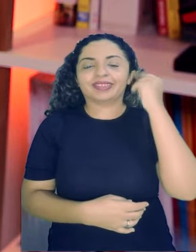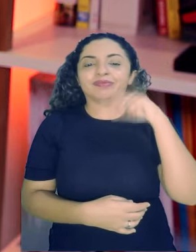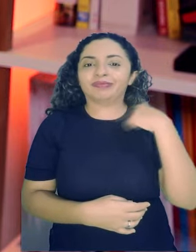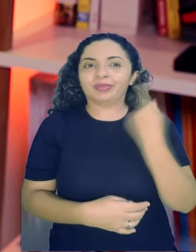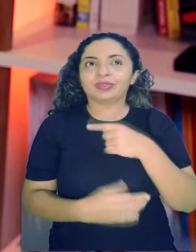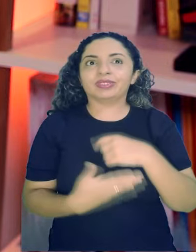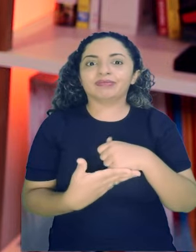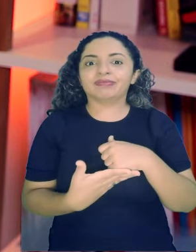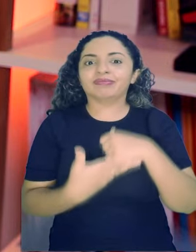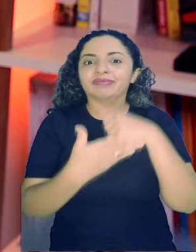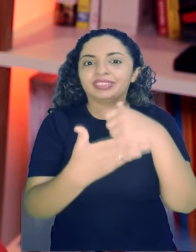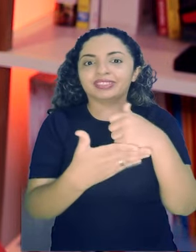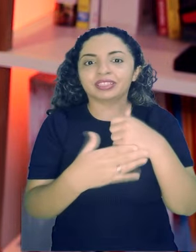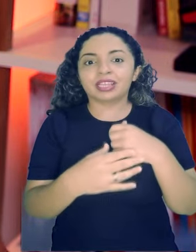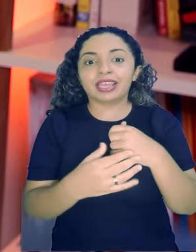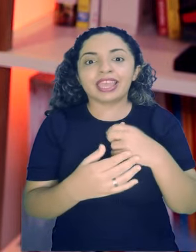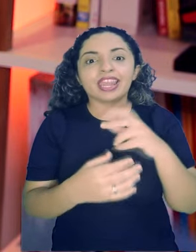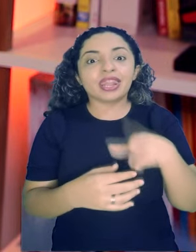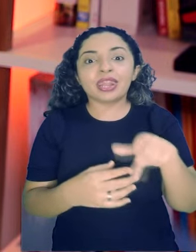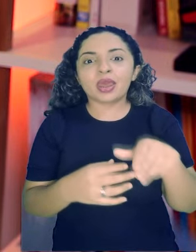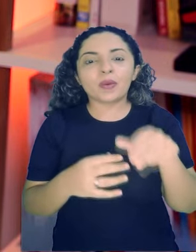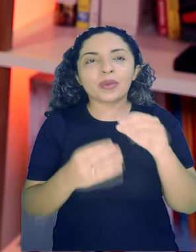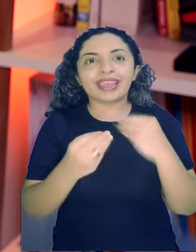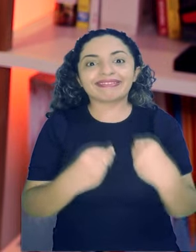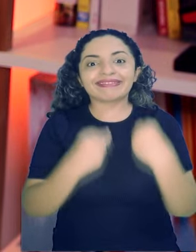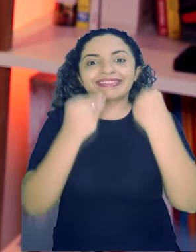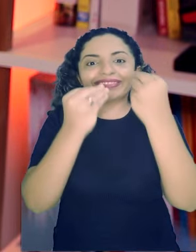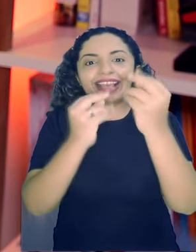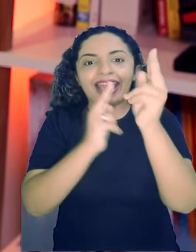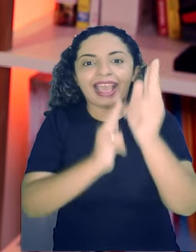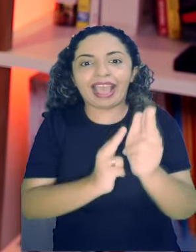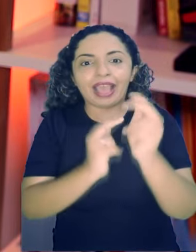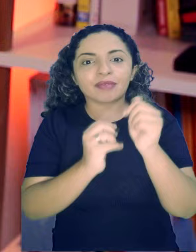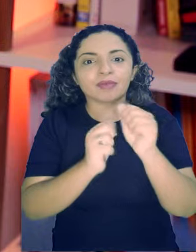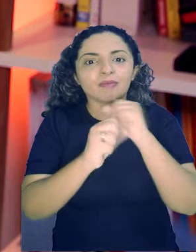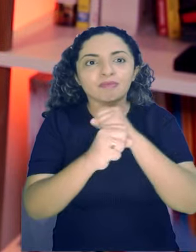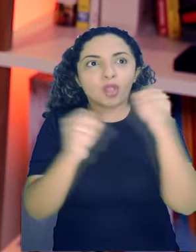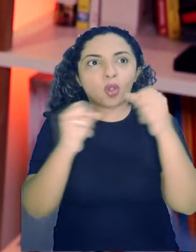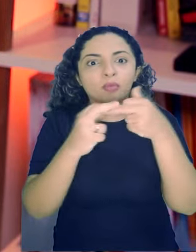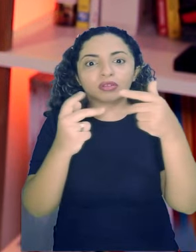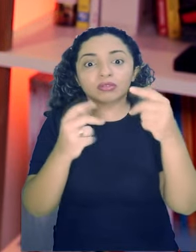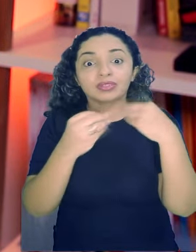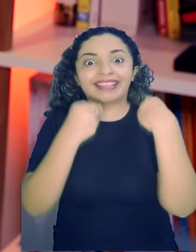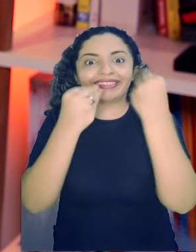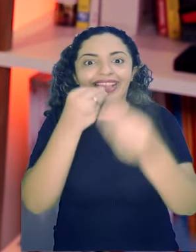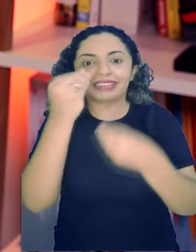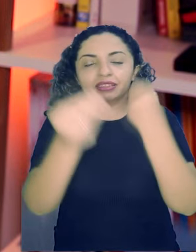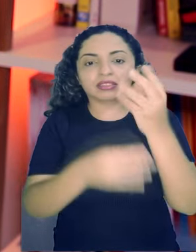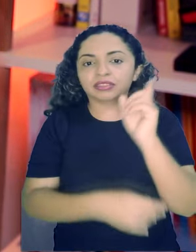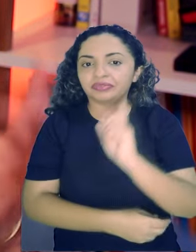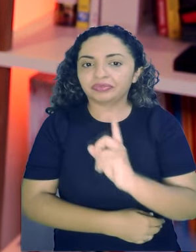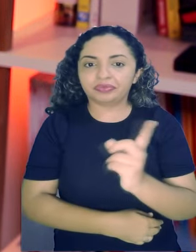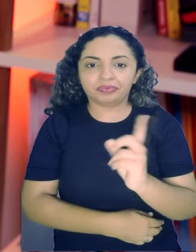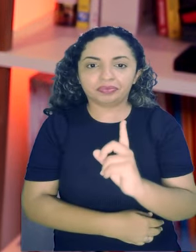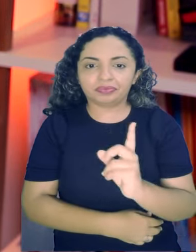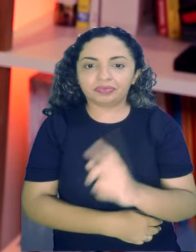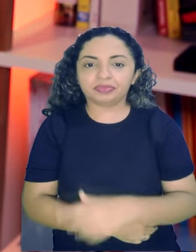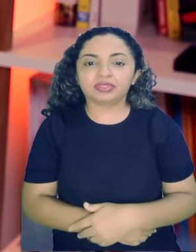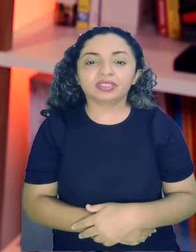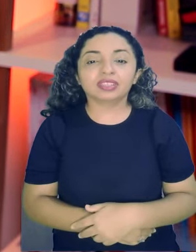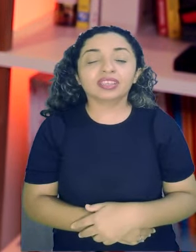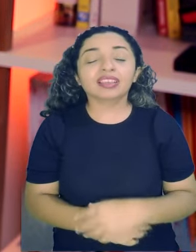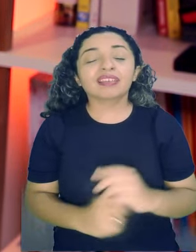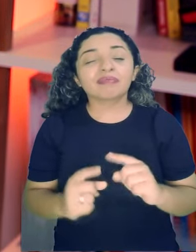não incentivar com mais armas, com mais bomba, com mais destruição. Mas eu entendo também que a solução é bem aquela coisa